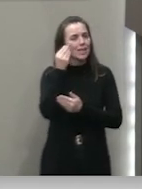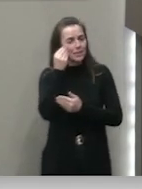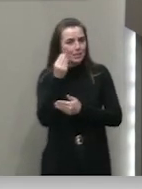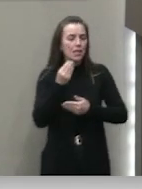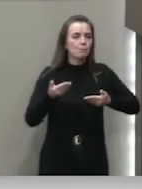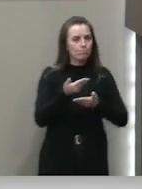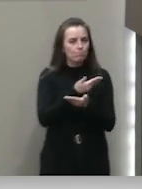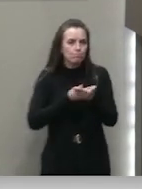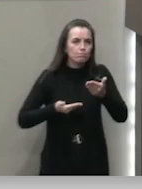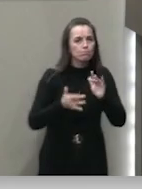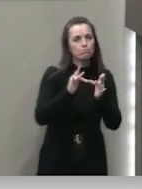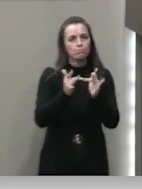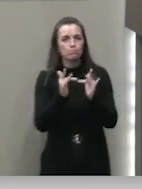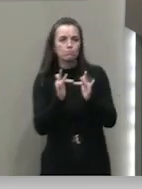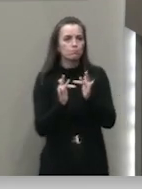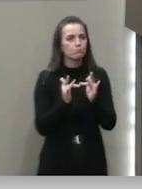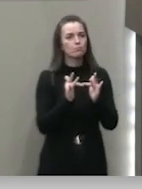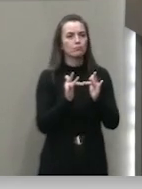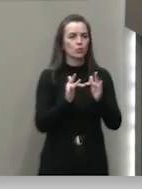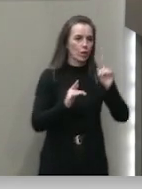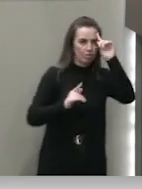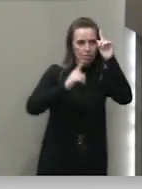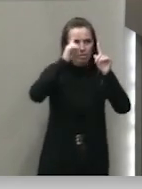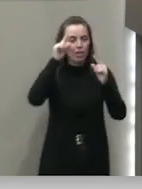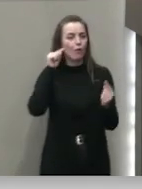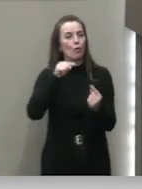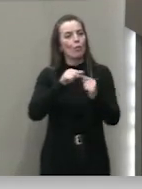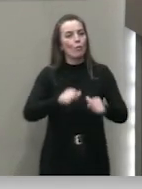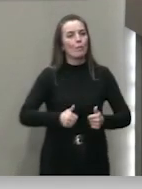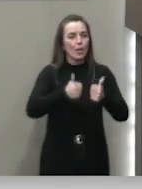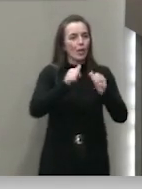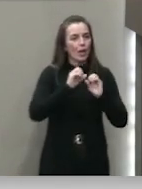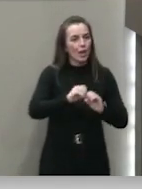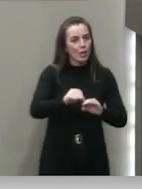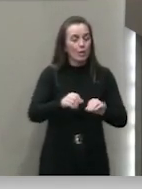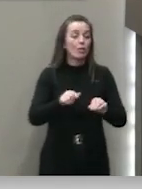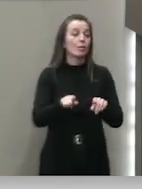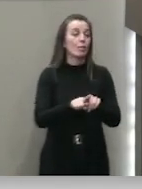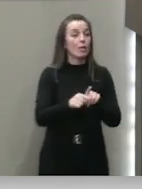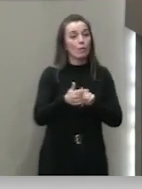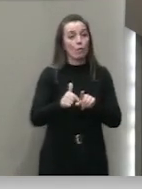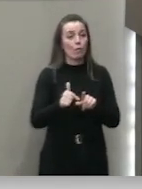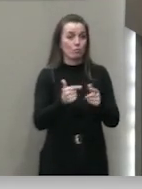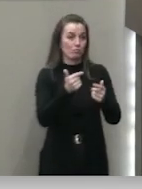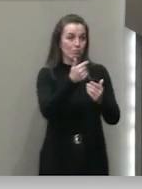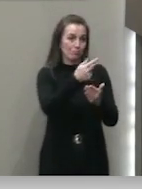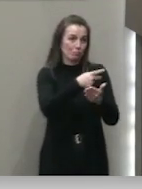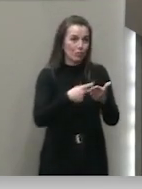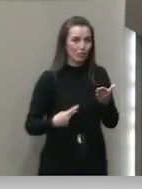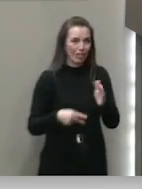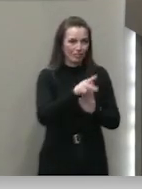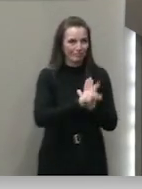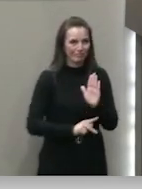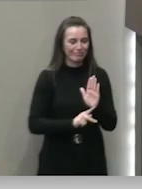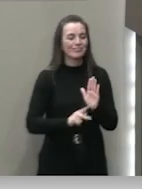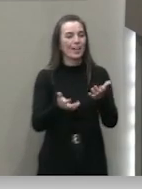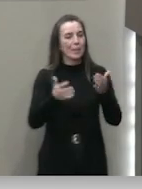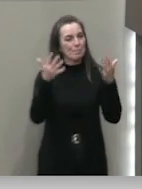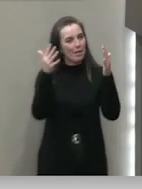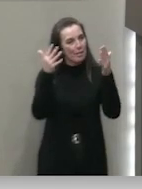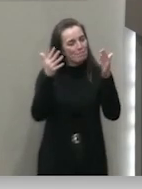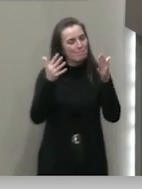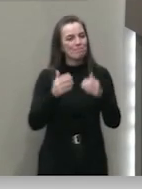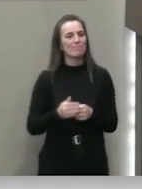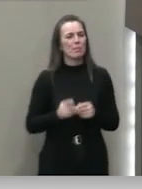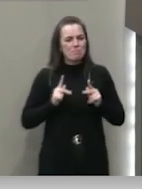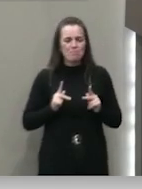as nossas ideias para o melhor, para a nossa educação e também os outros projetos. Então, eu quero lhe parabenizar pela pessoa